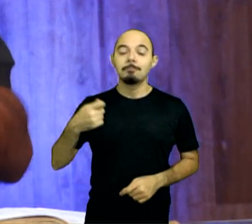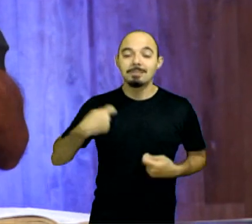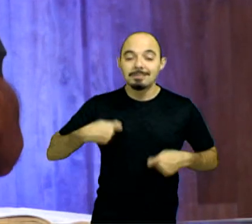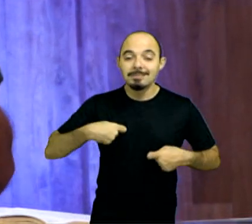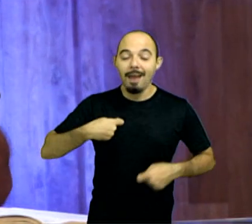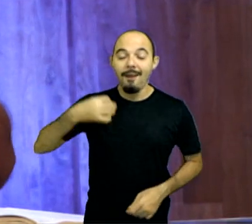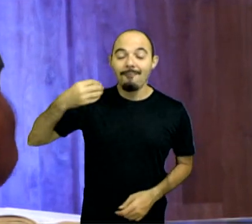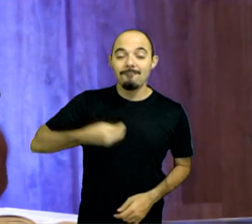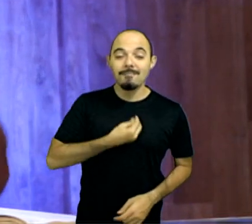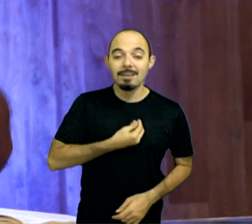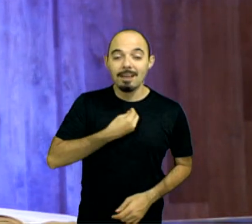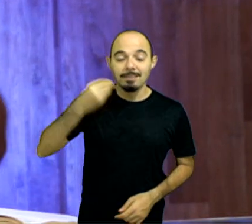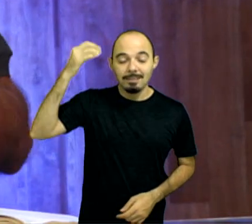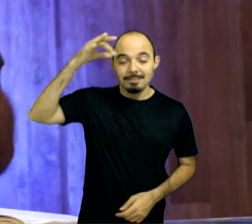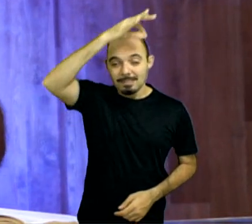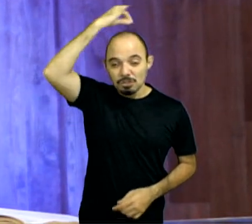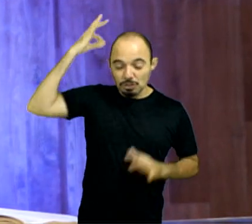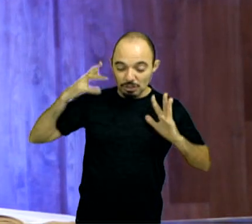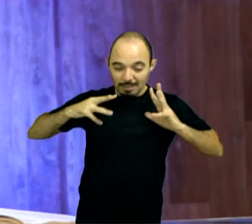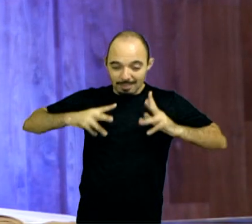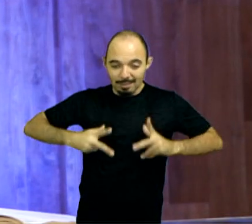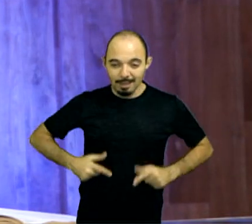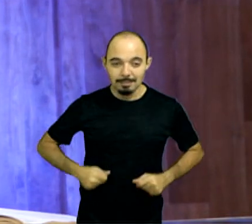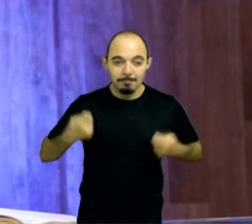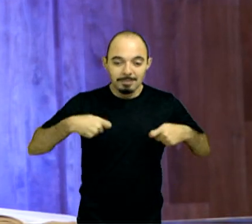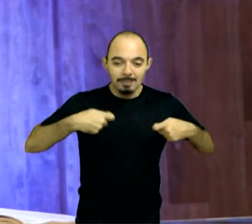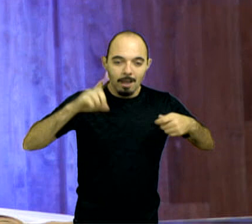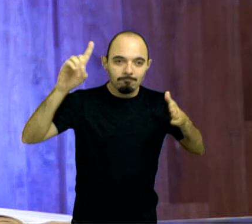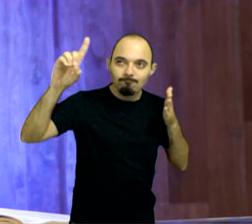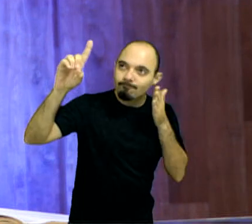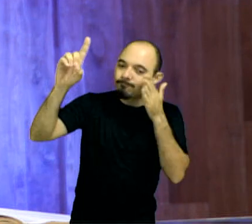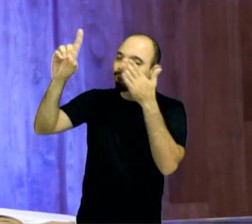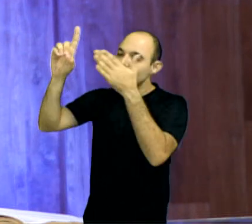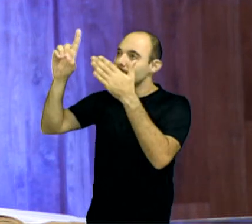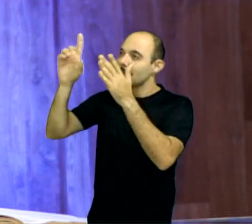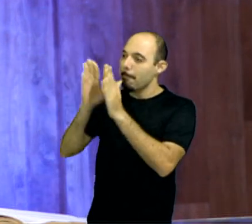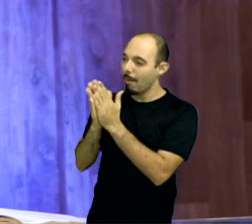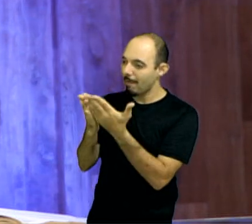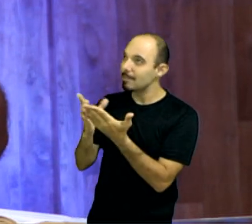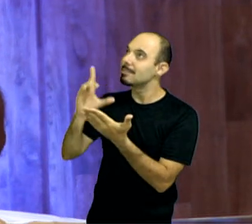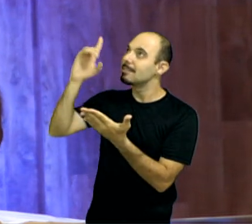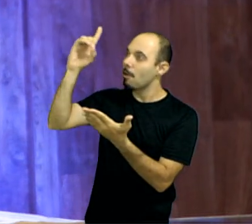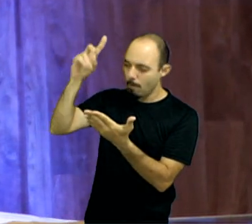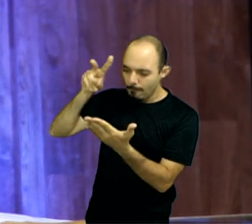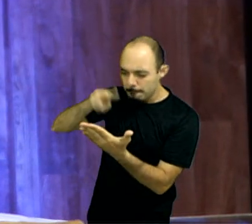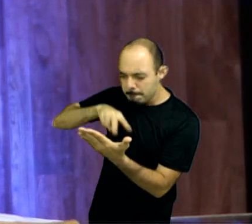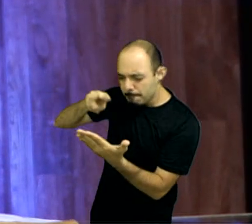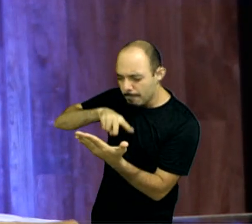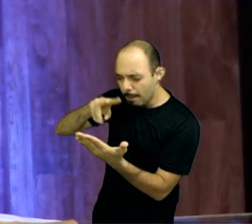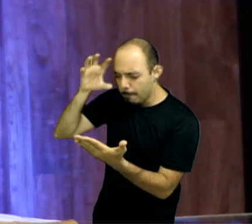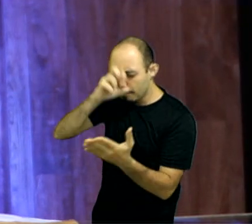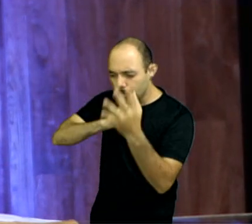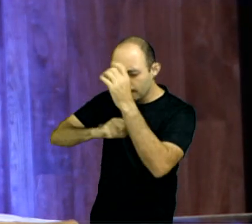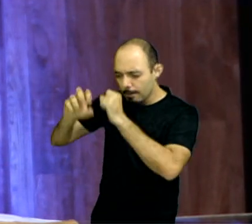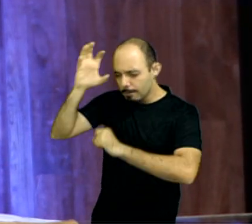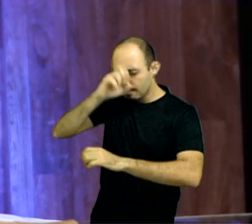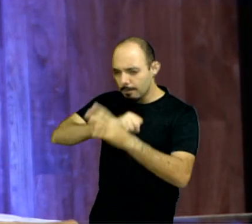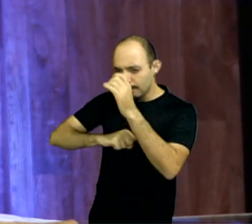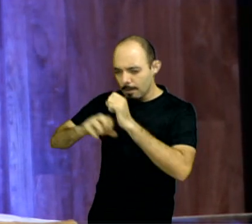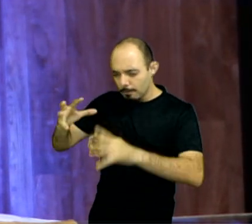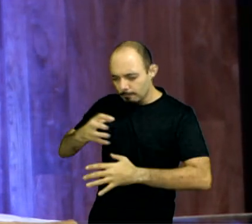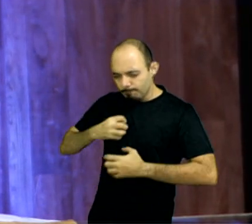voltar para um outro estilo de vida, à luz da palavra de Deus. E olha, meu irmão, Deus há de